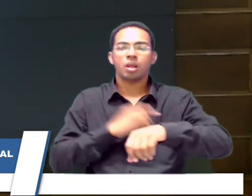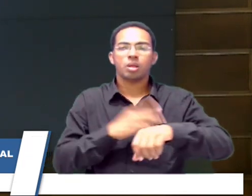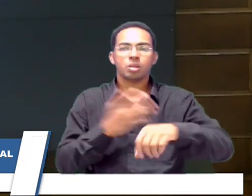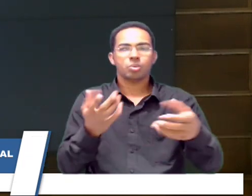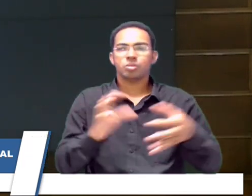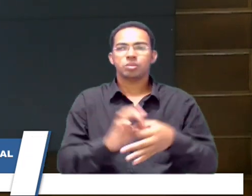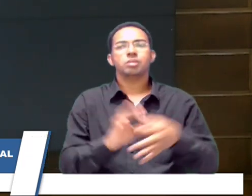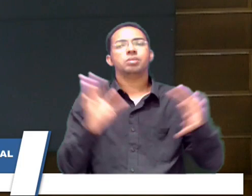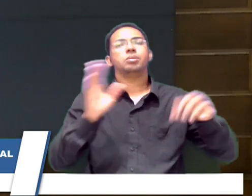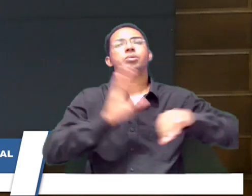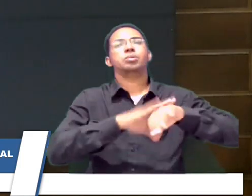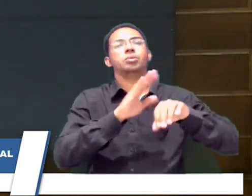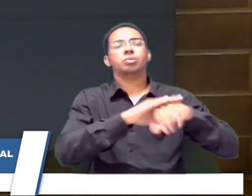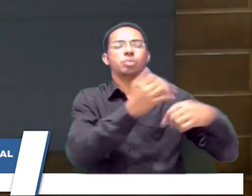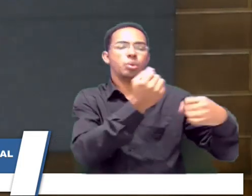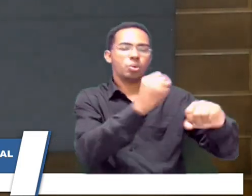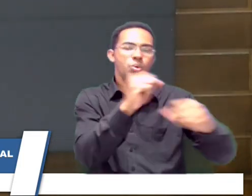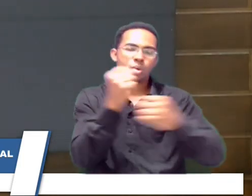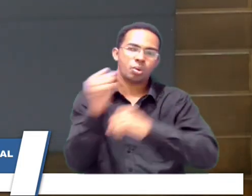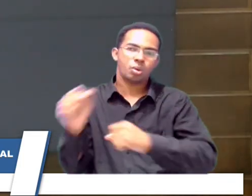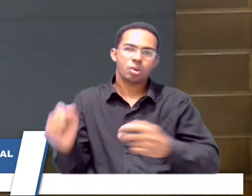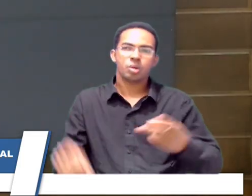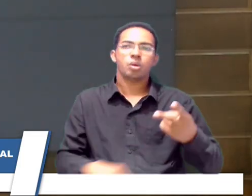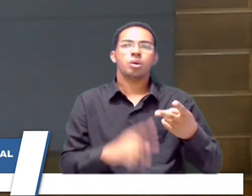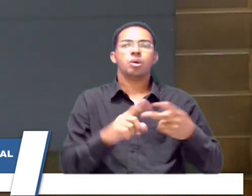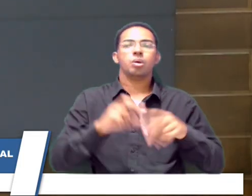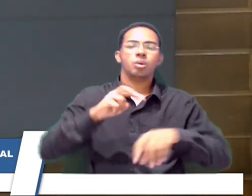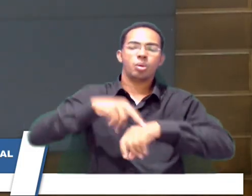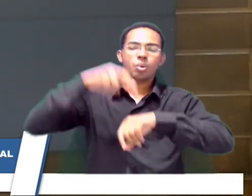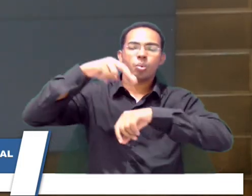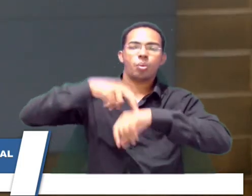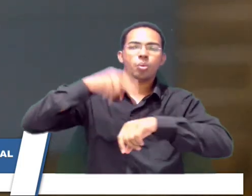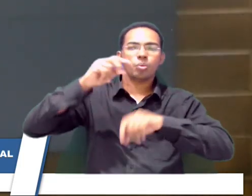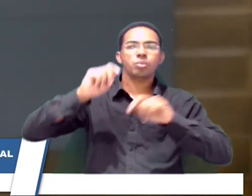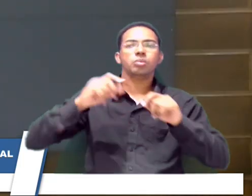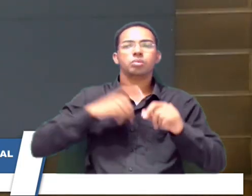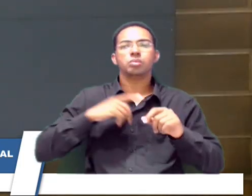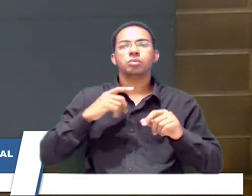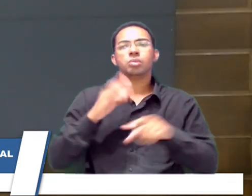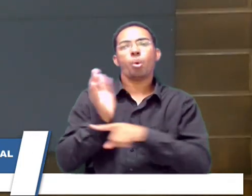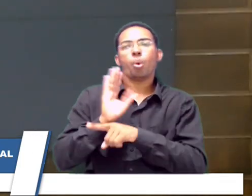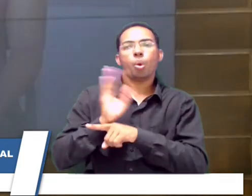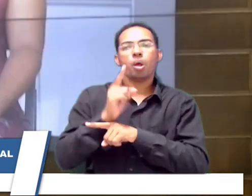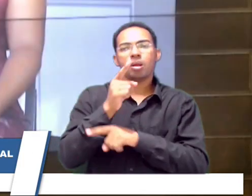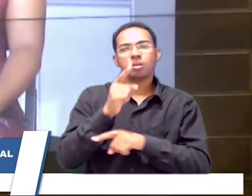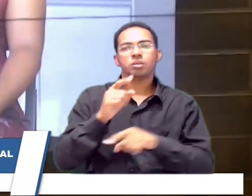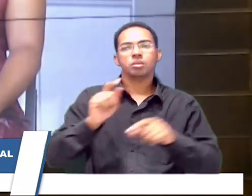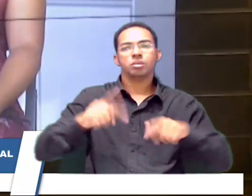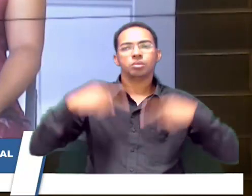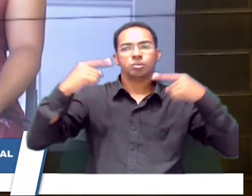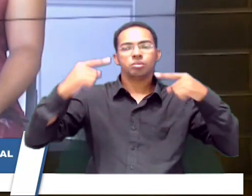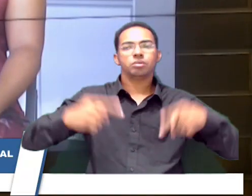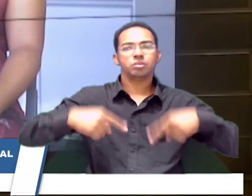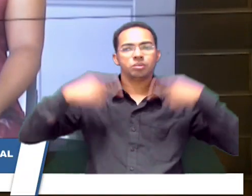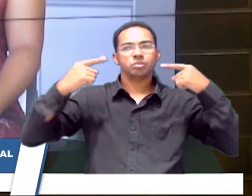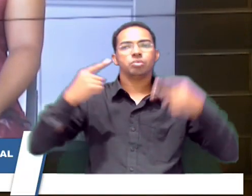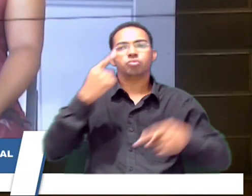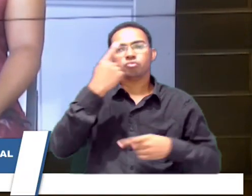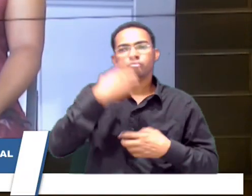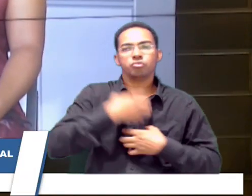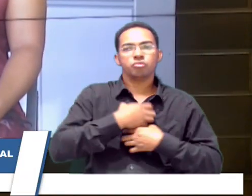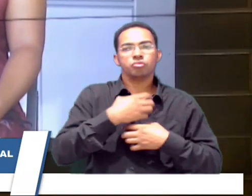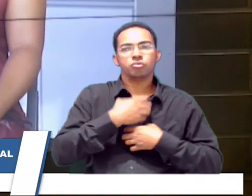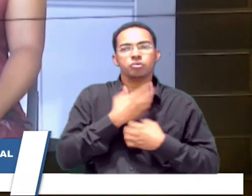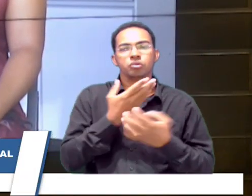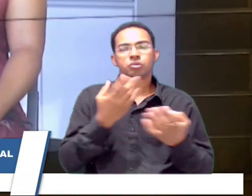minha mãe, ela varre, ela pula corda. Eu tenho um vídeo dela pulando corda. Então, a única alternativa que